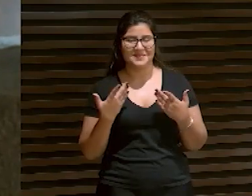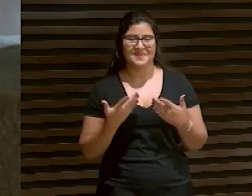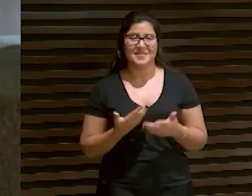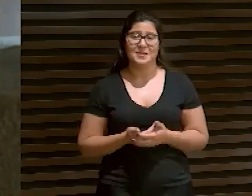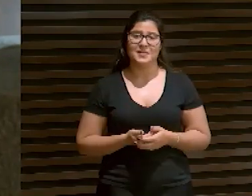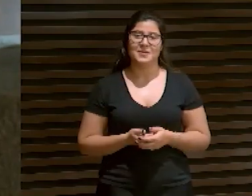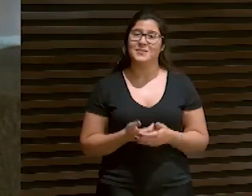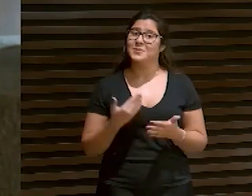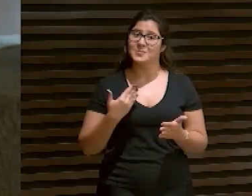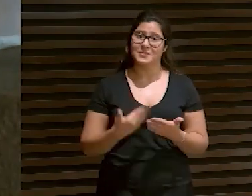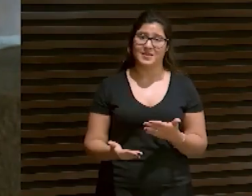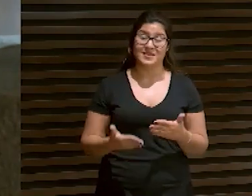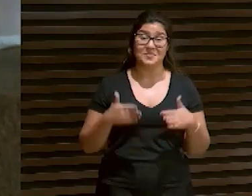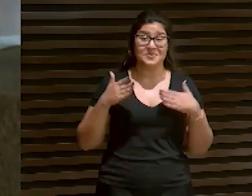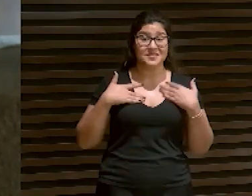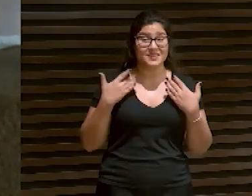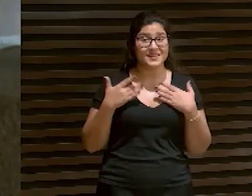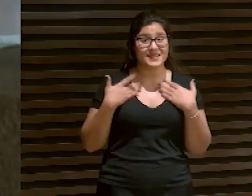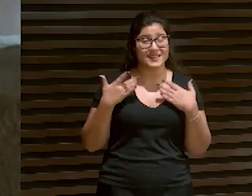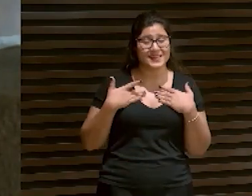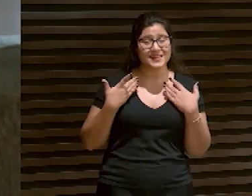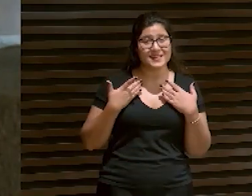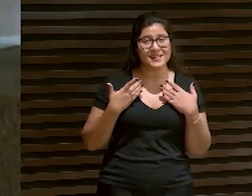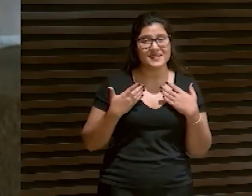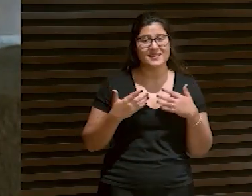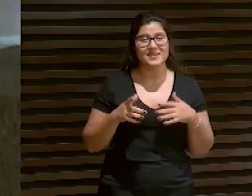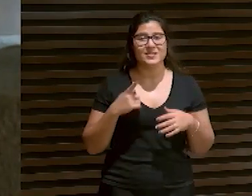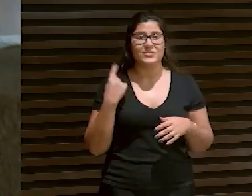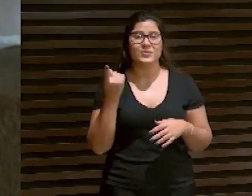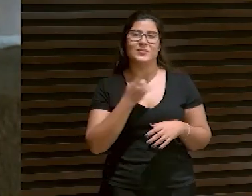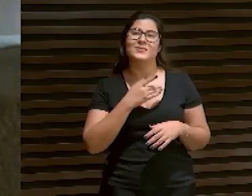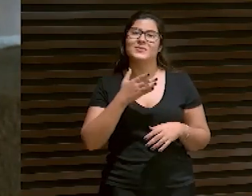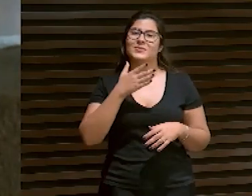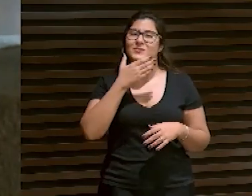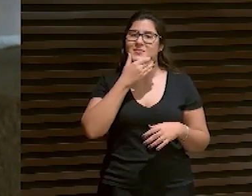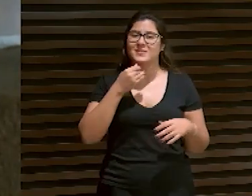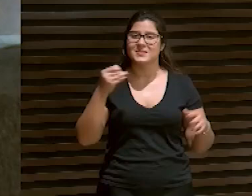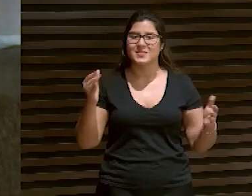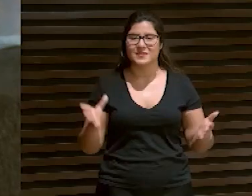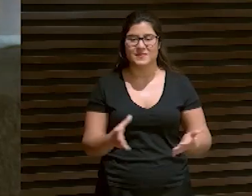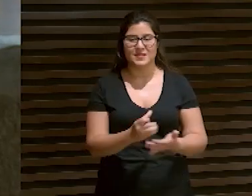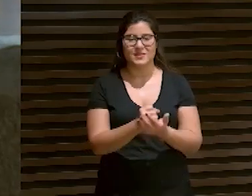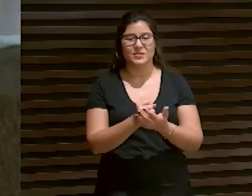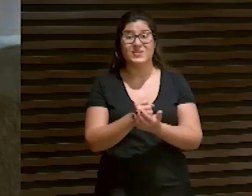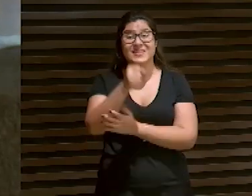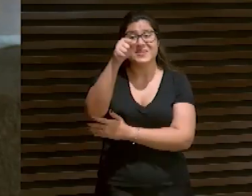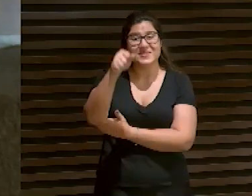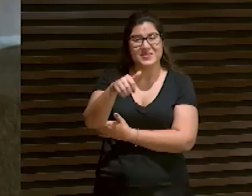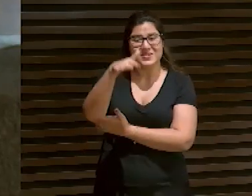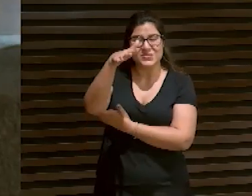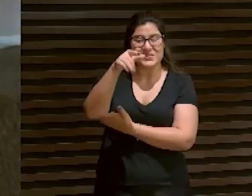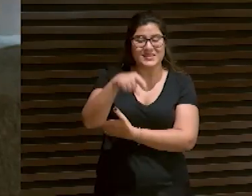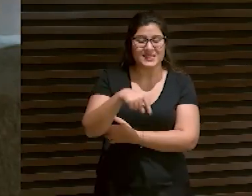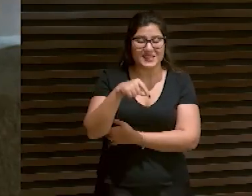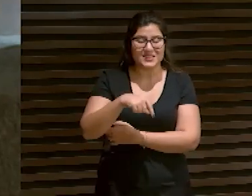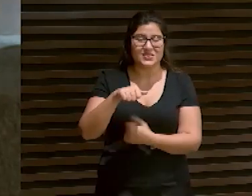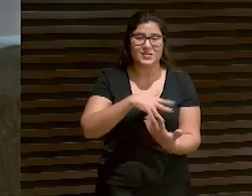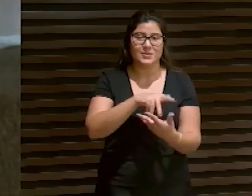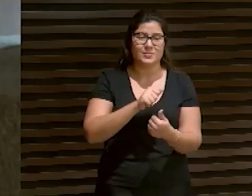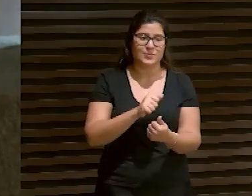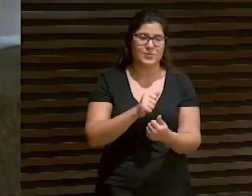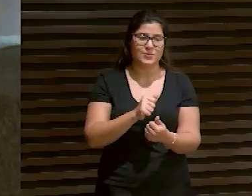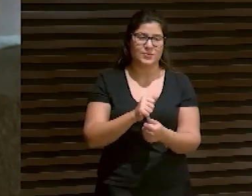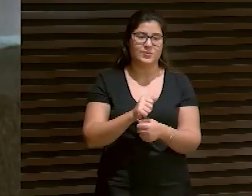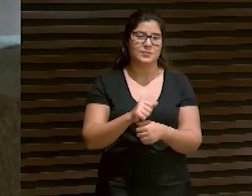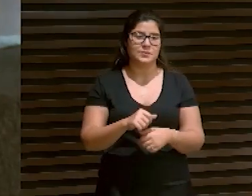não percamos o brilho dos olhos do nosso Salvador, que é a luz deste mundo. Um dia nós